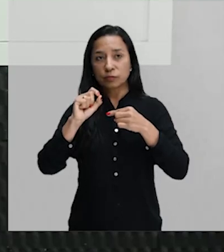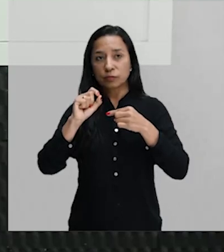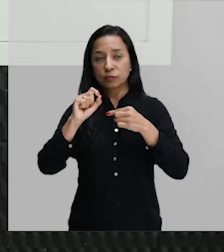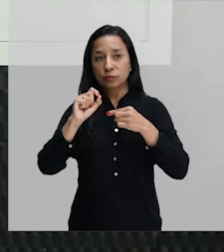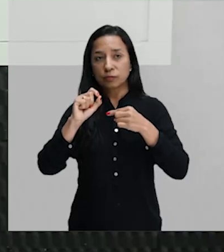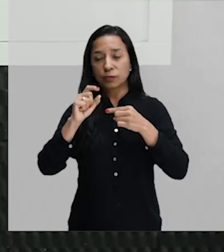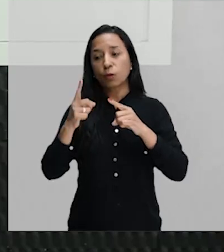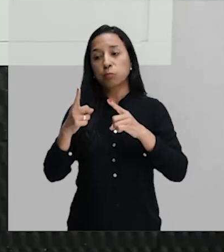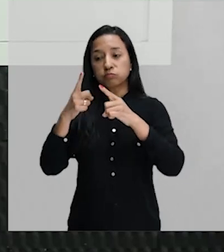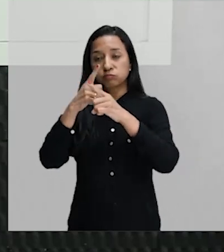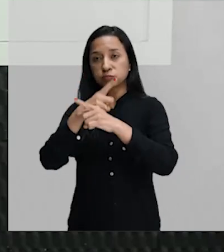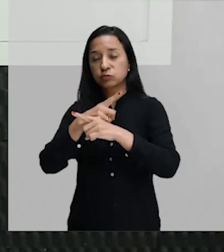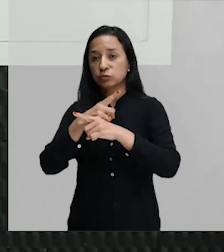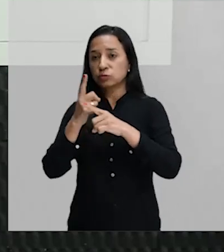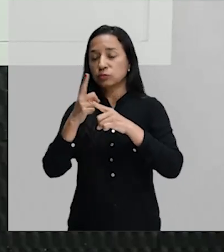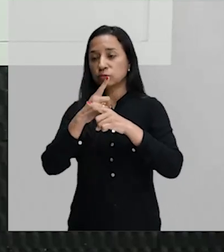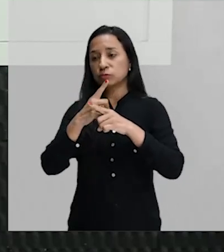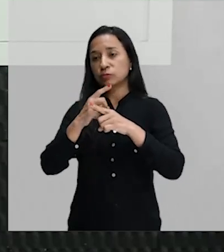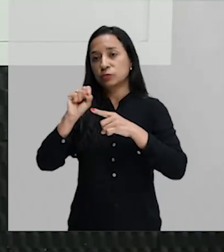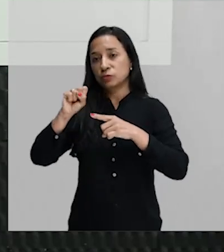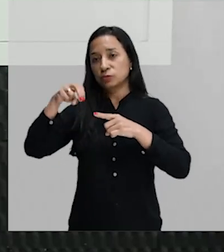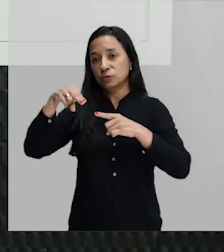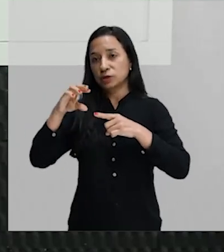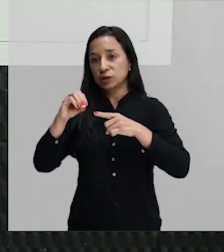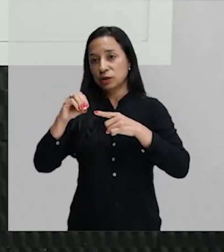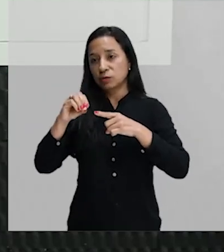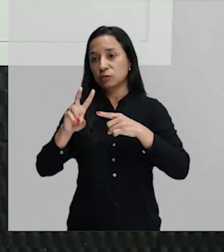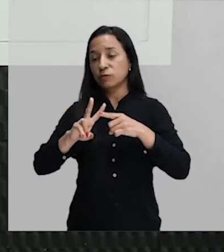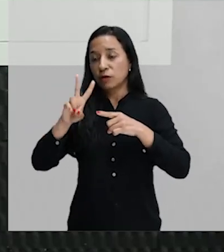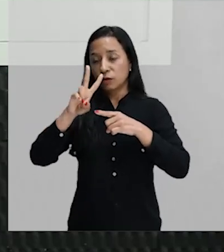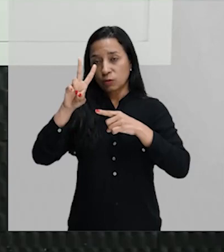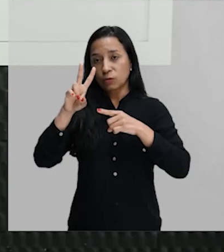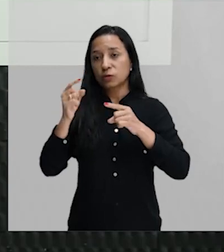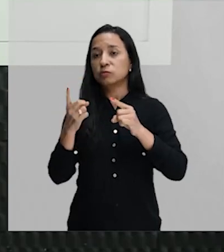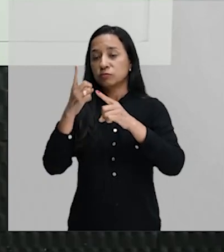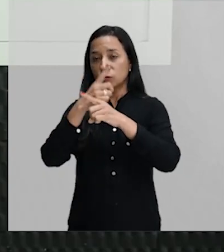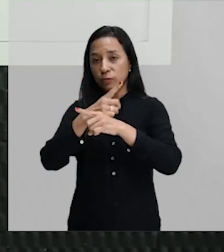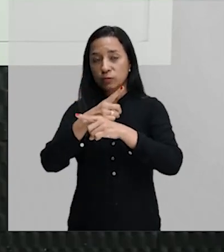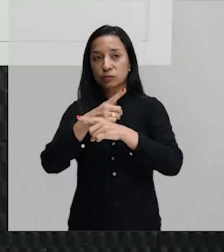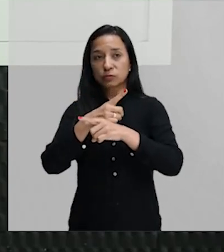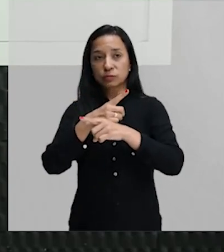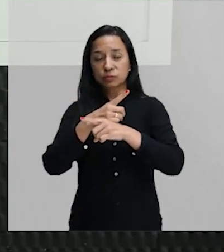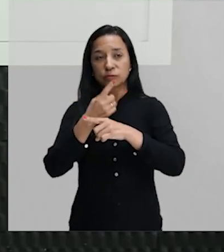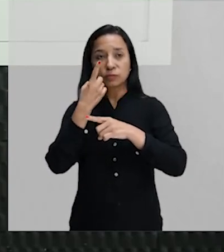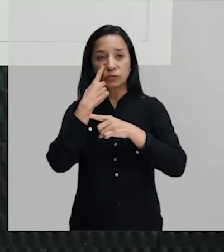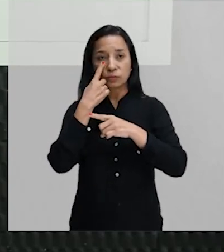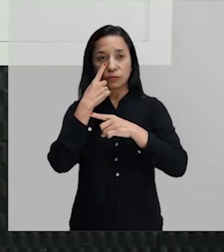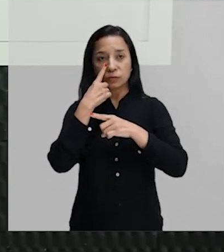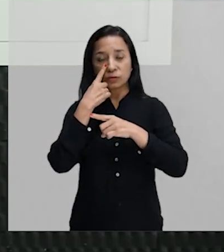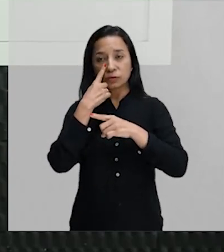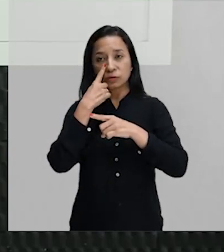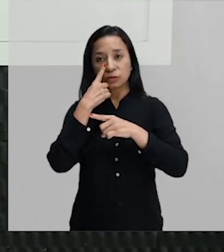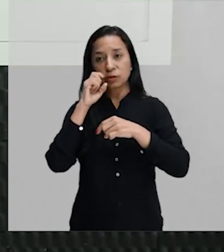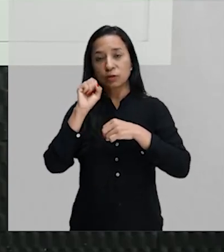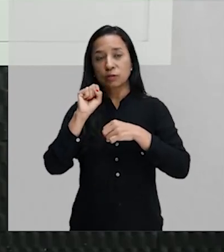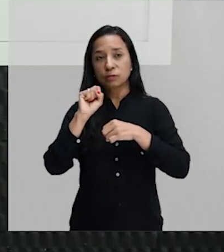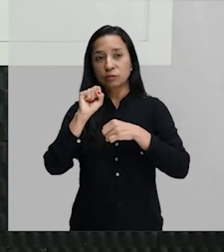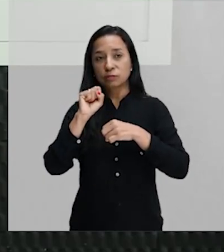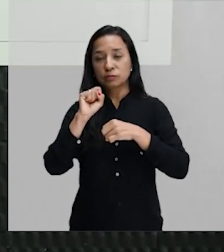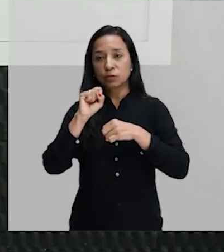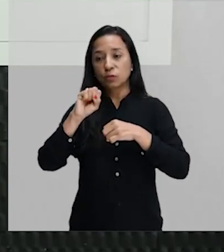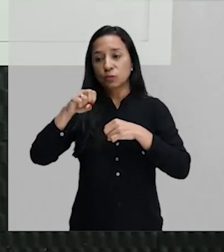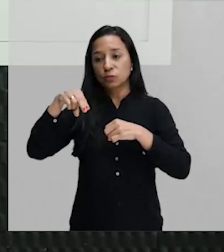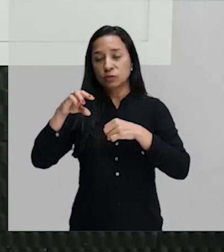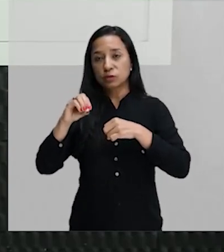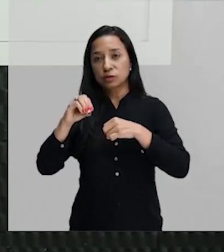opostos. Ó. Os senos terão valores opostos. Veja, o seno de x é de O para